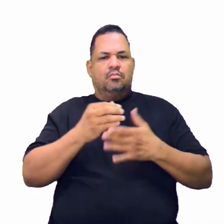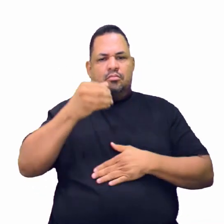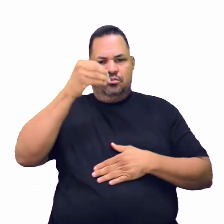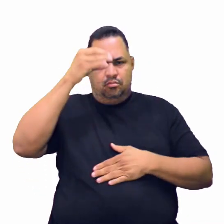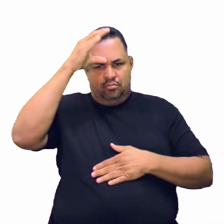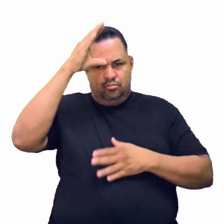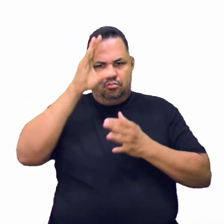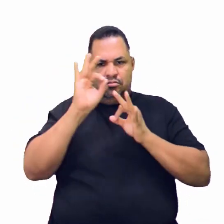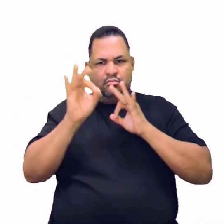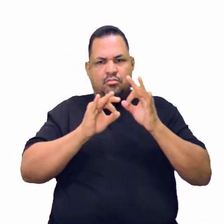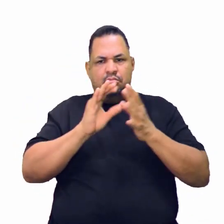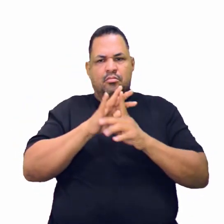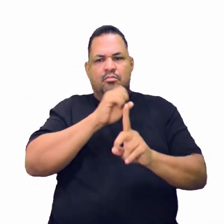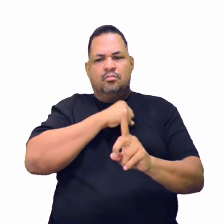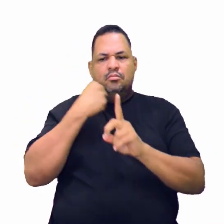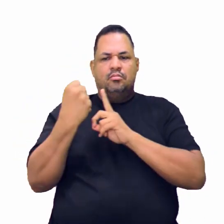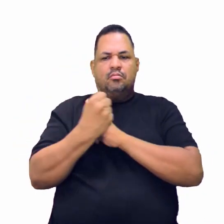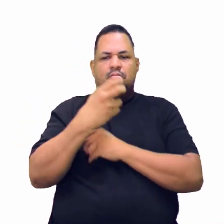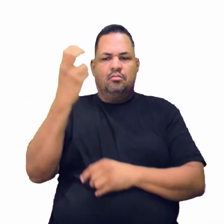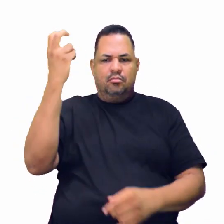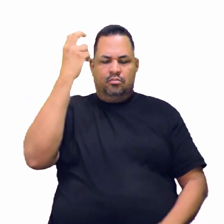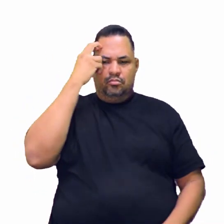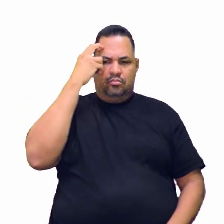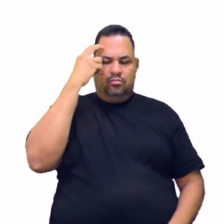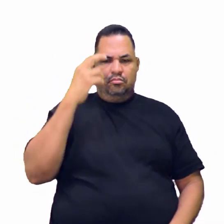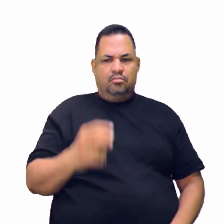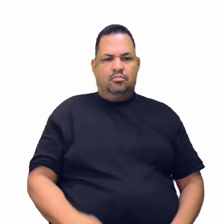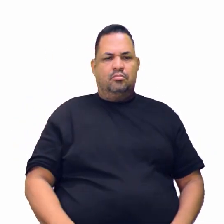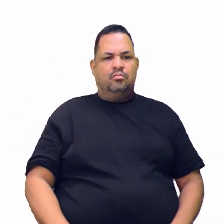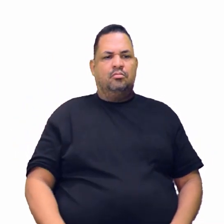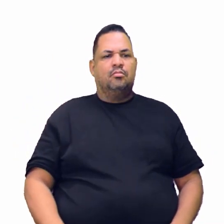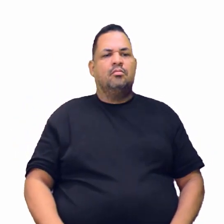com os conhecimentos construídos socioculturalmente.